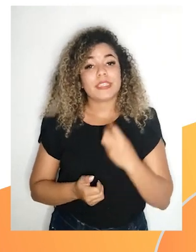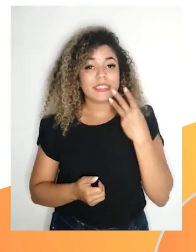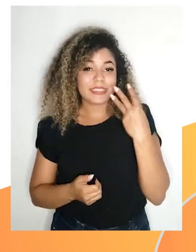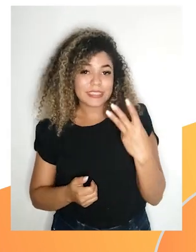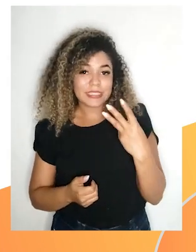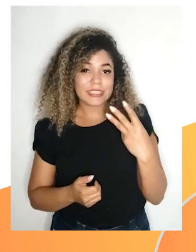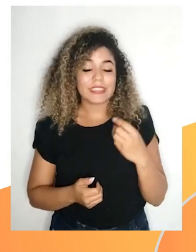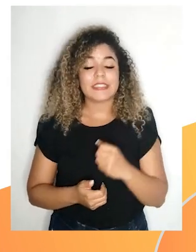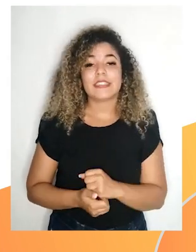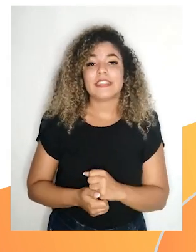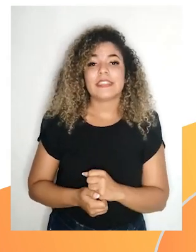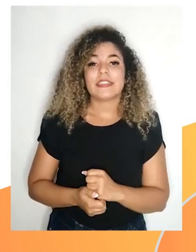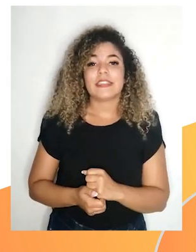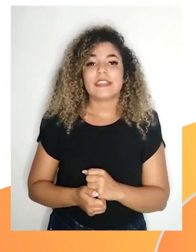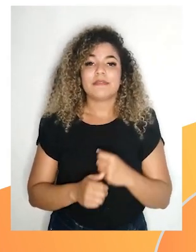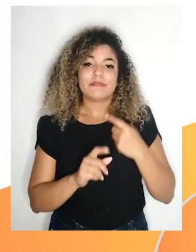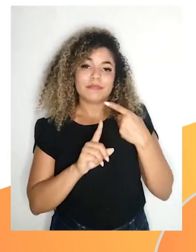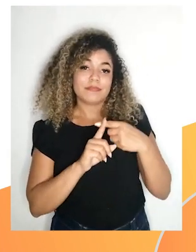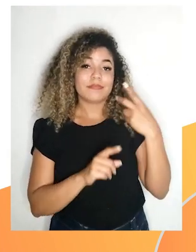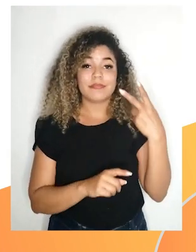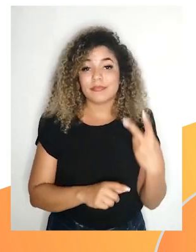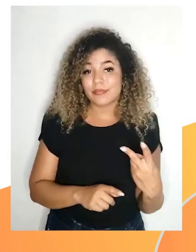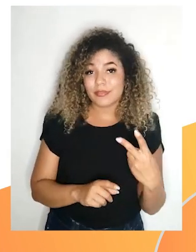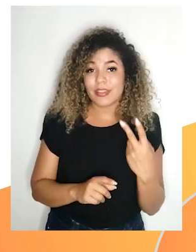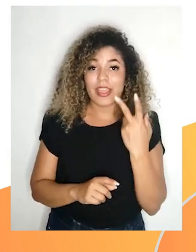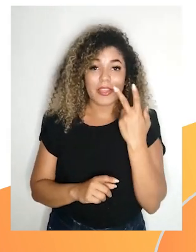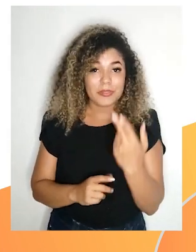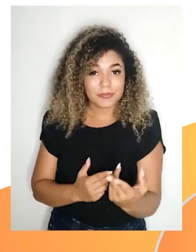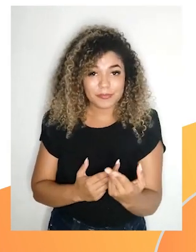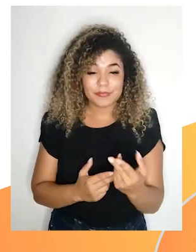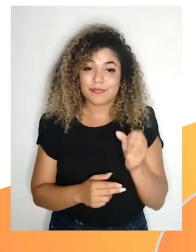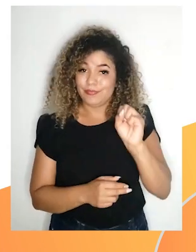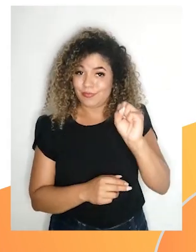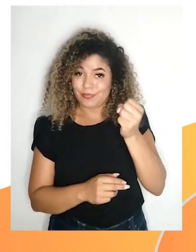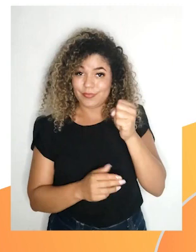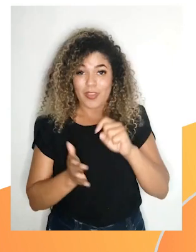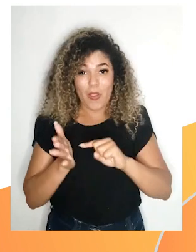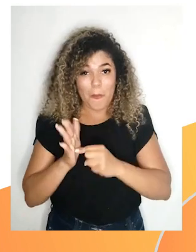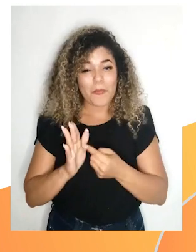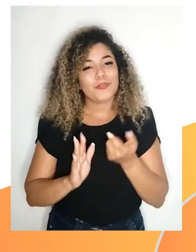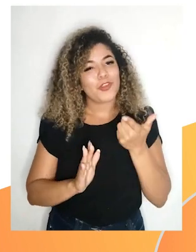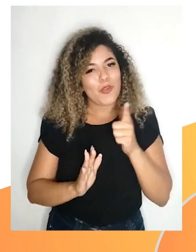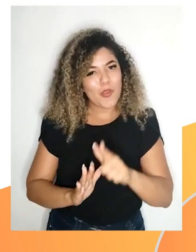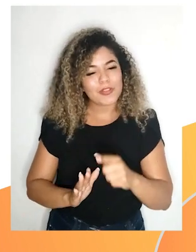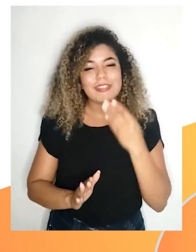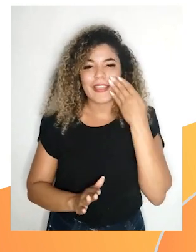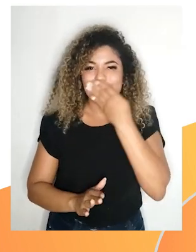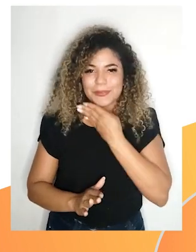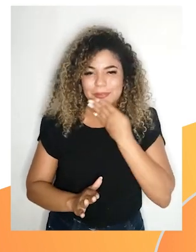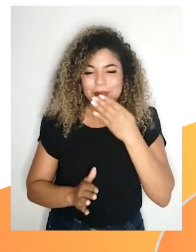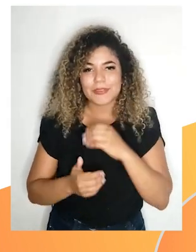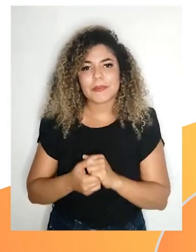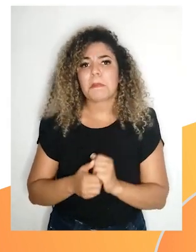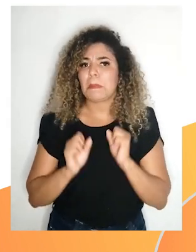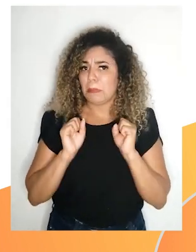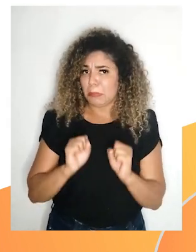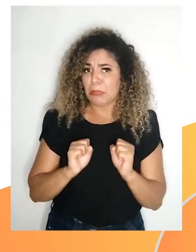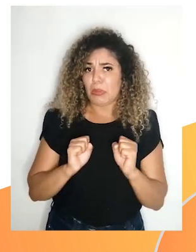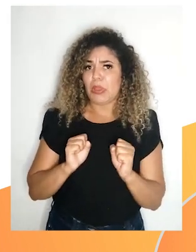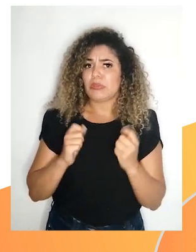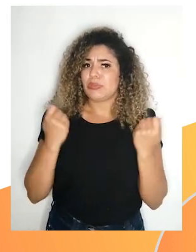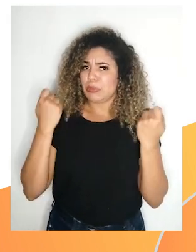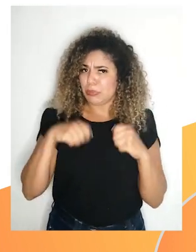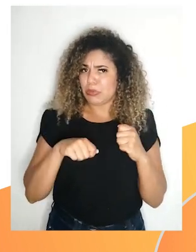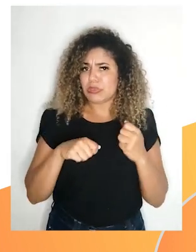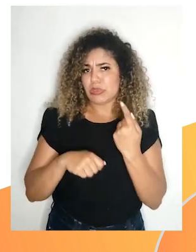3 e 2, que dá um total de 8 pontos e ela ganha um doce, né? Isso aqui pode ser um dos